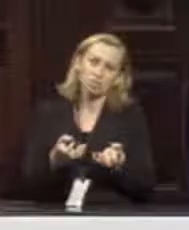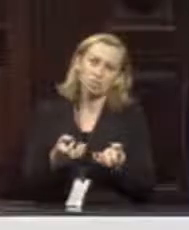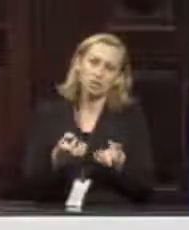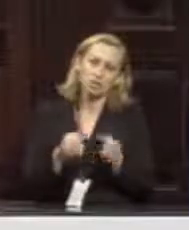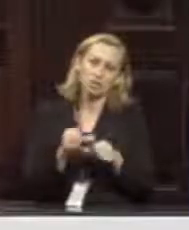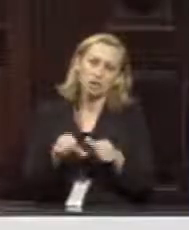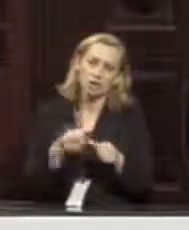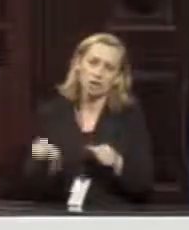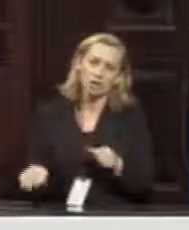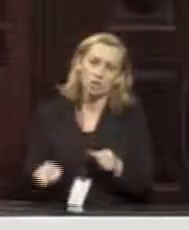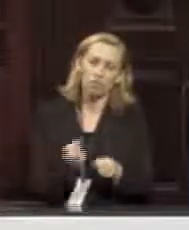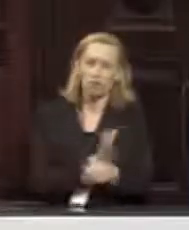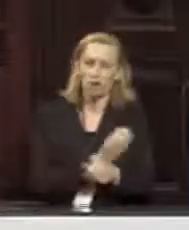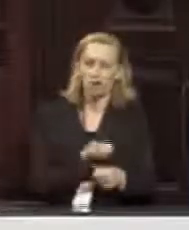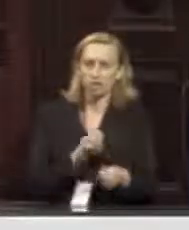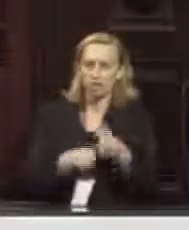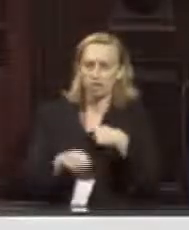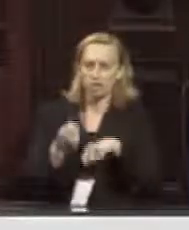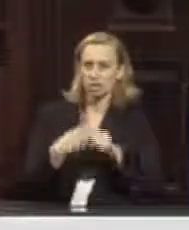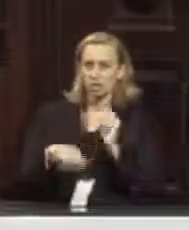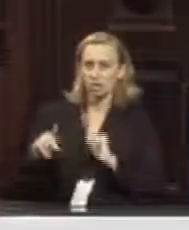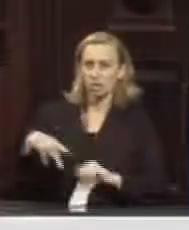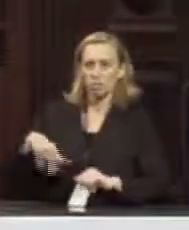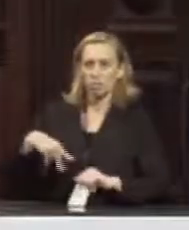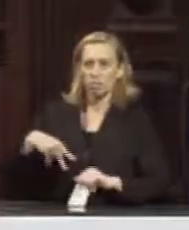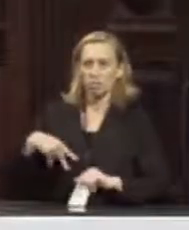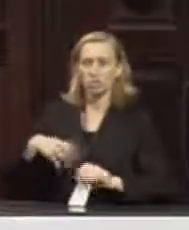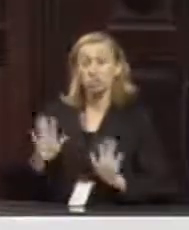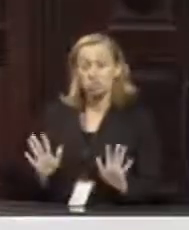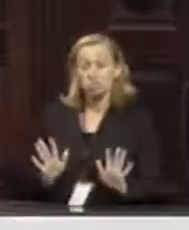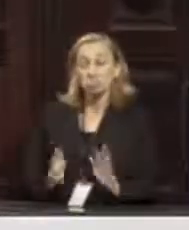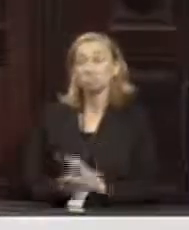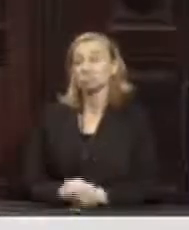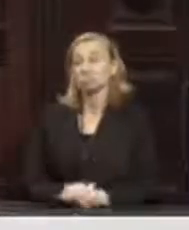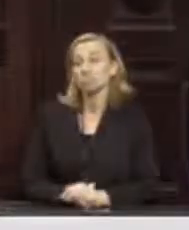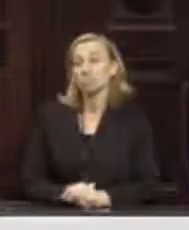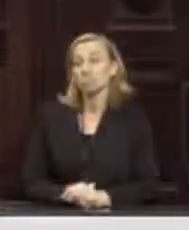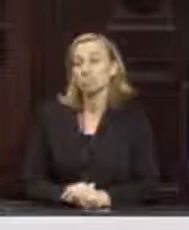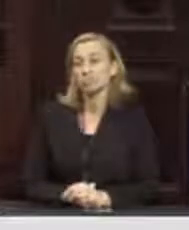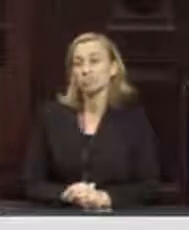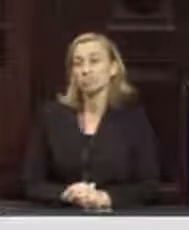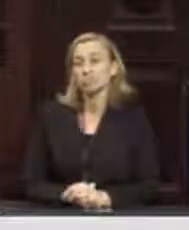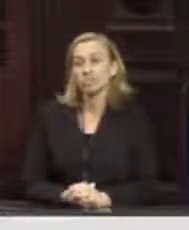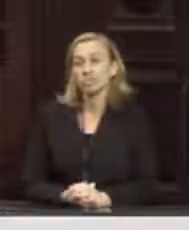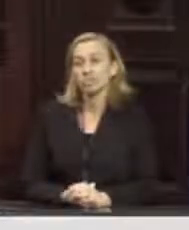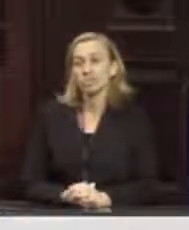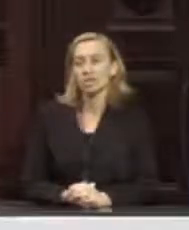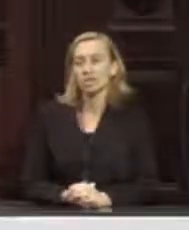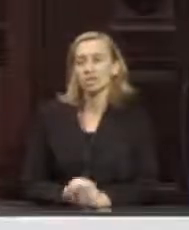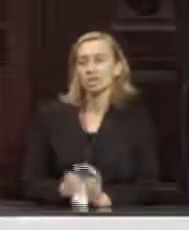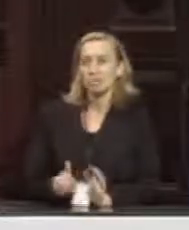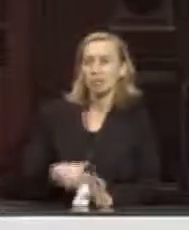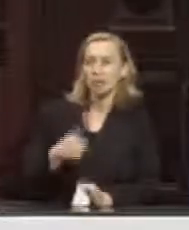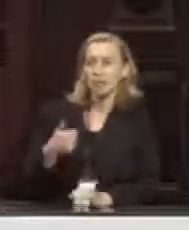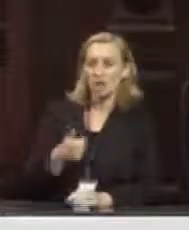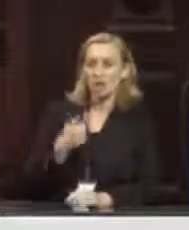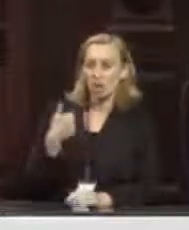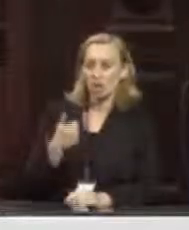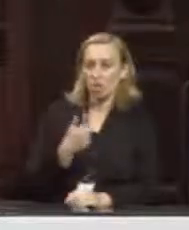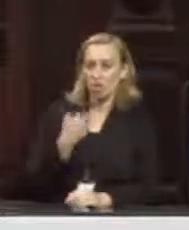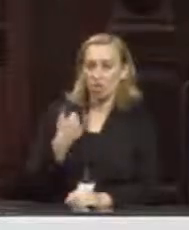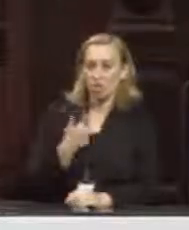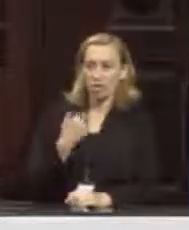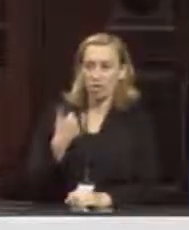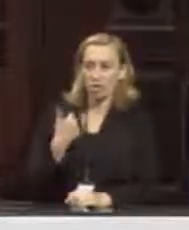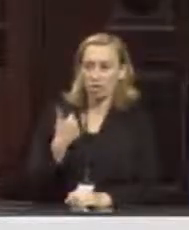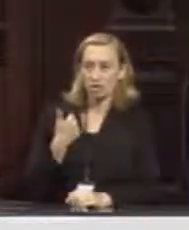a administração pública, nada mais e nada melhor do que lançar mão de